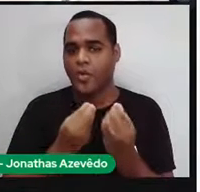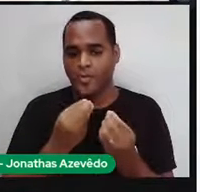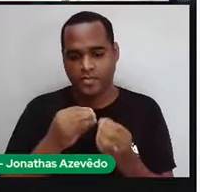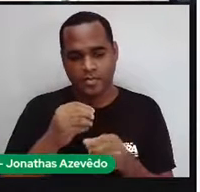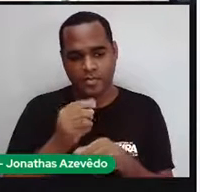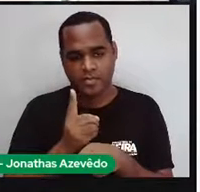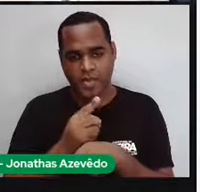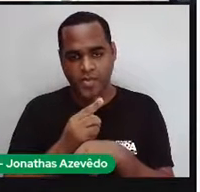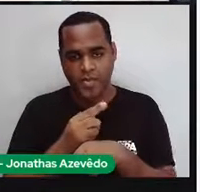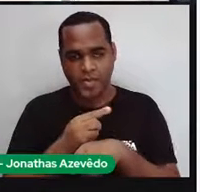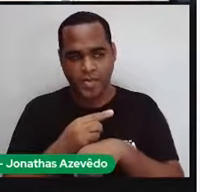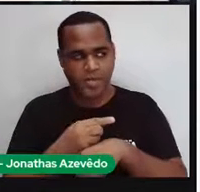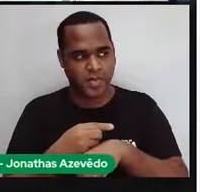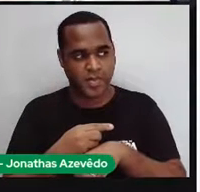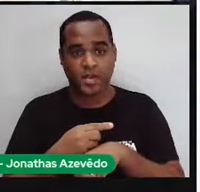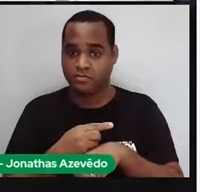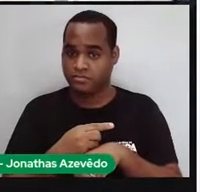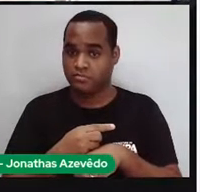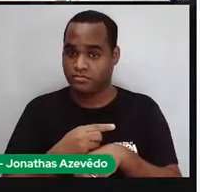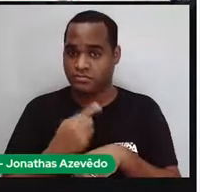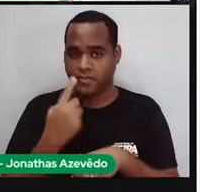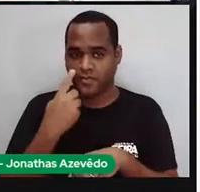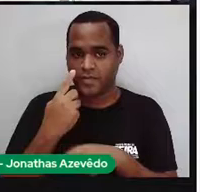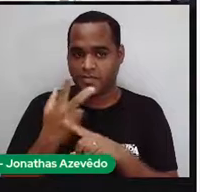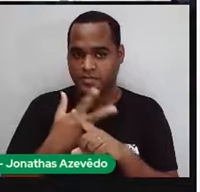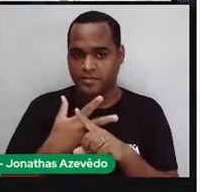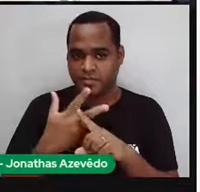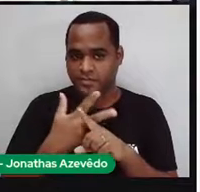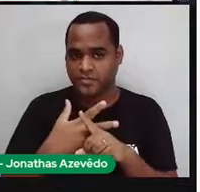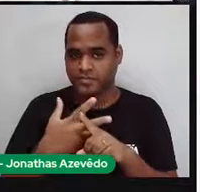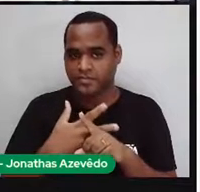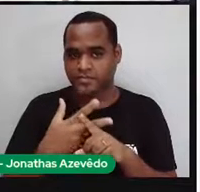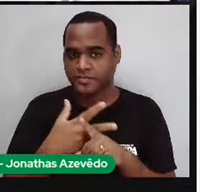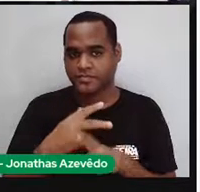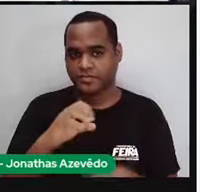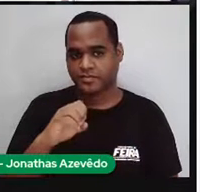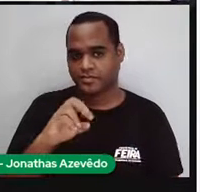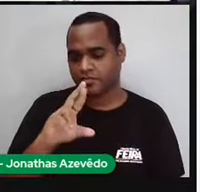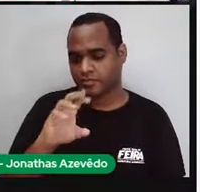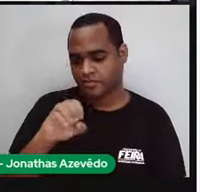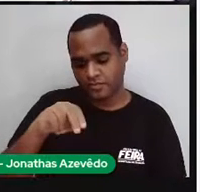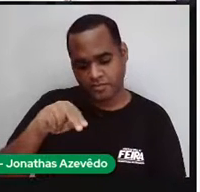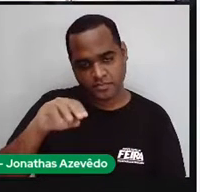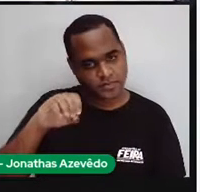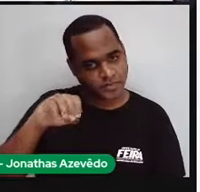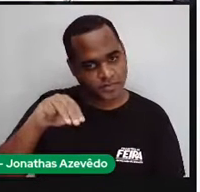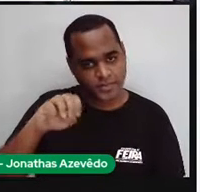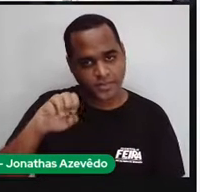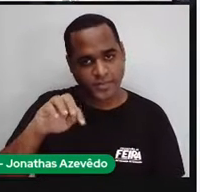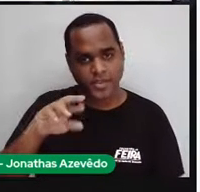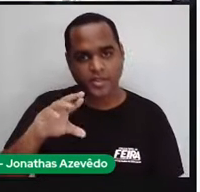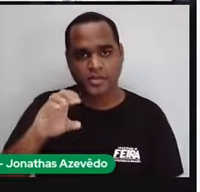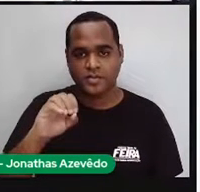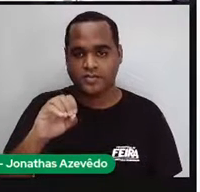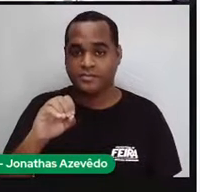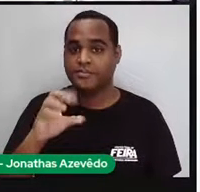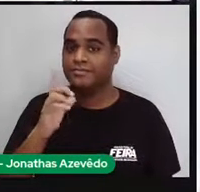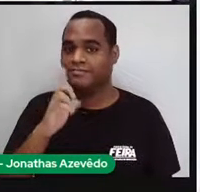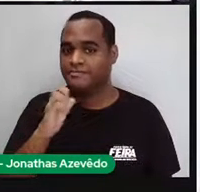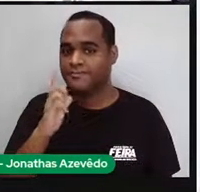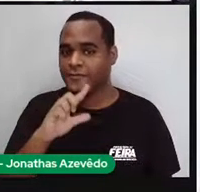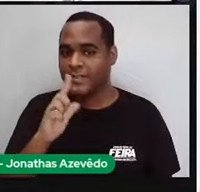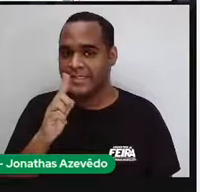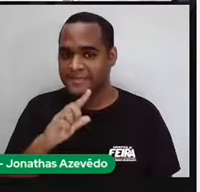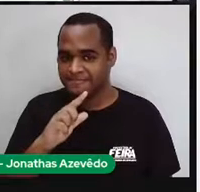enquanto Oh e vamos procurar aquilo é só um cronômetro já achei